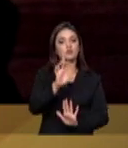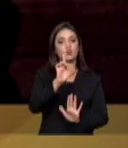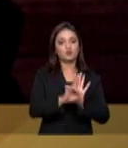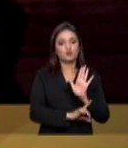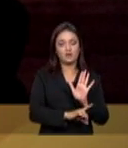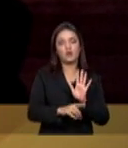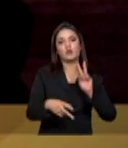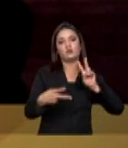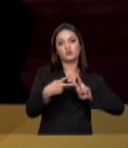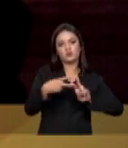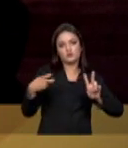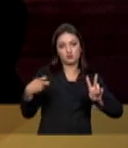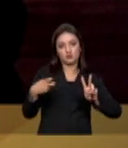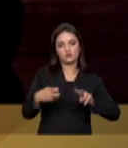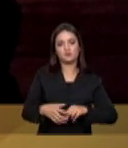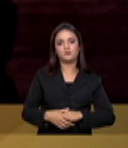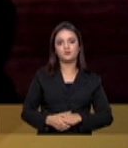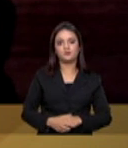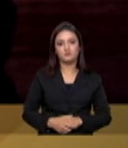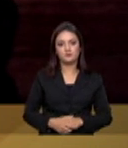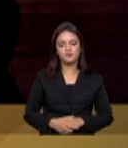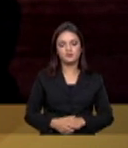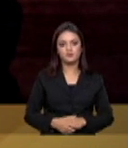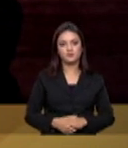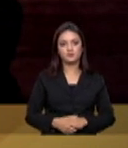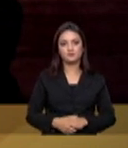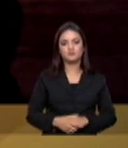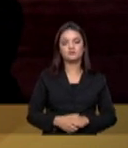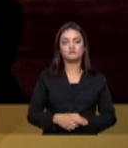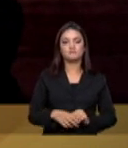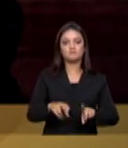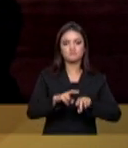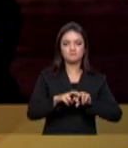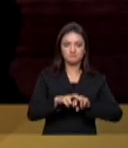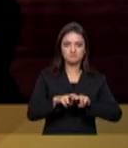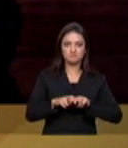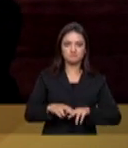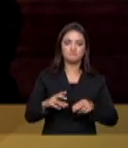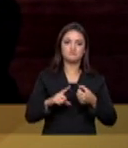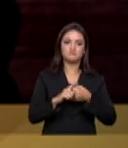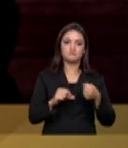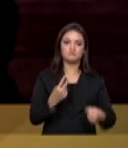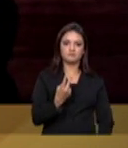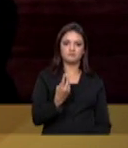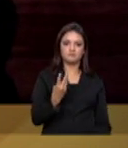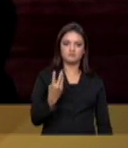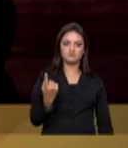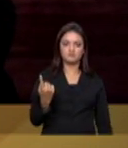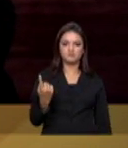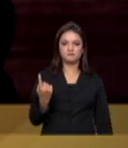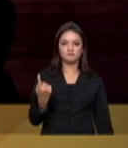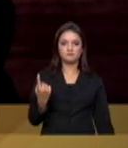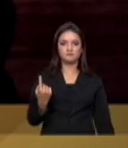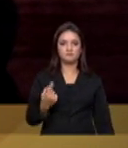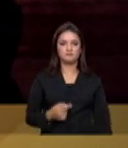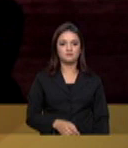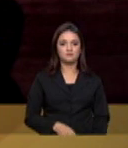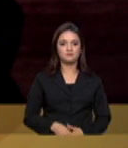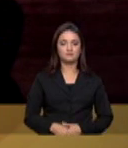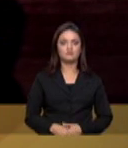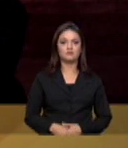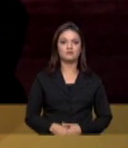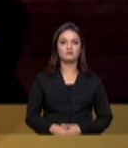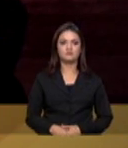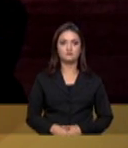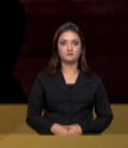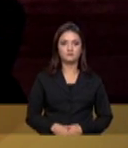das Comunidades indígenas com fundamento no artigo 231 do texto condicional e